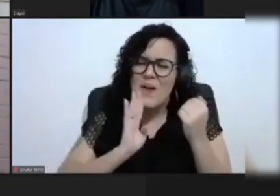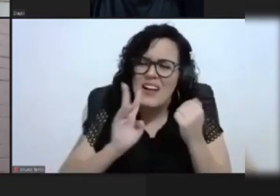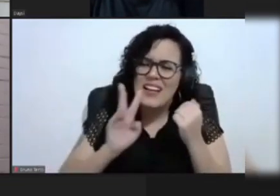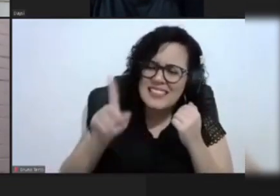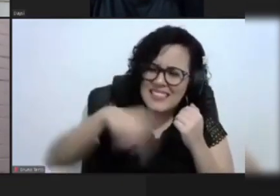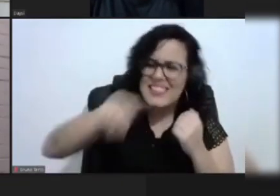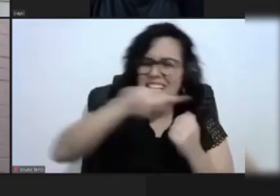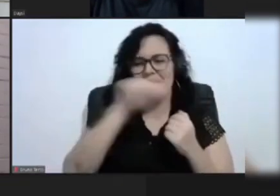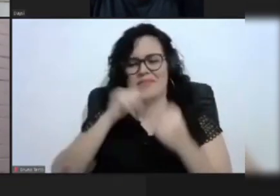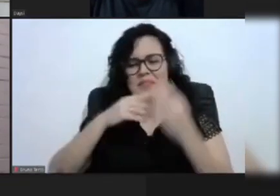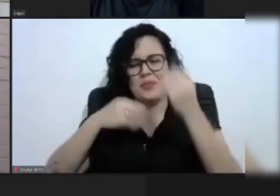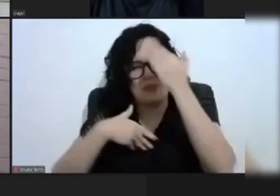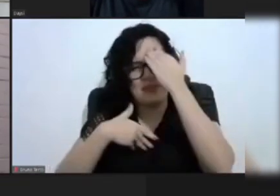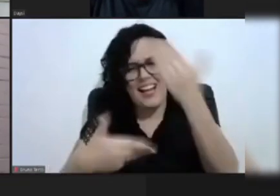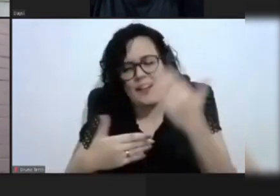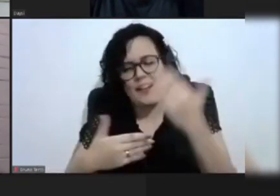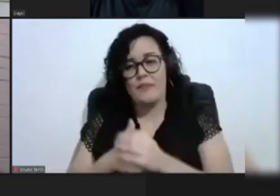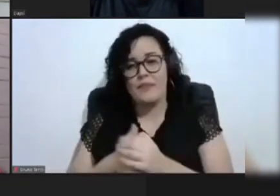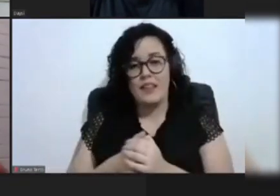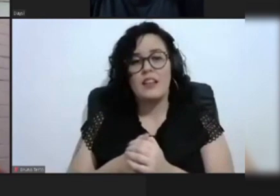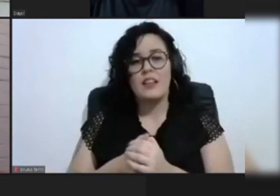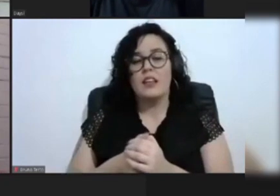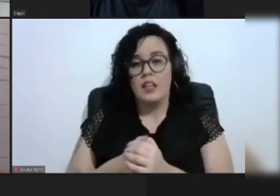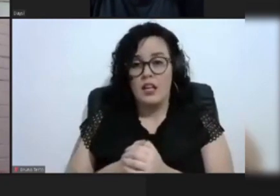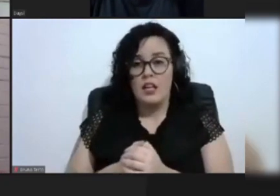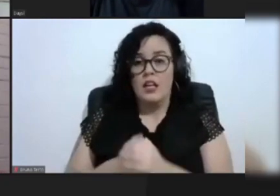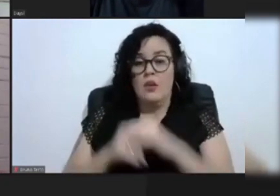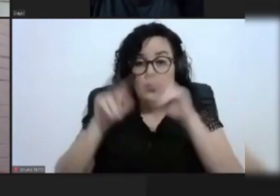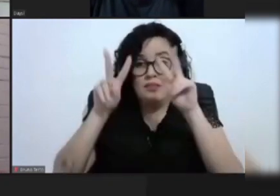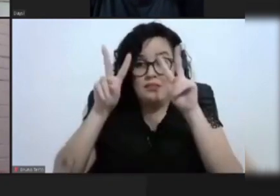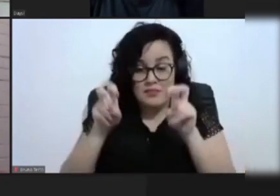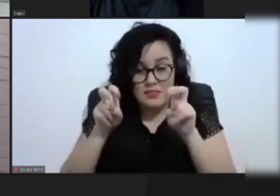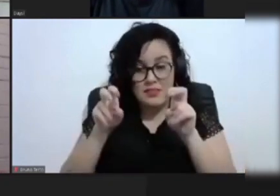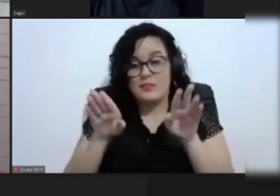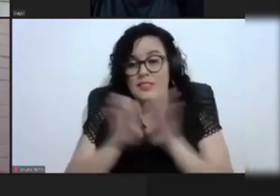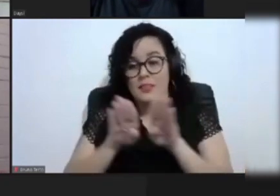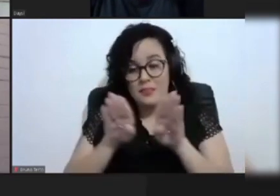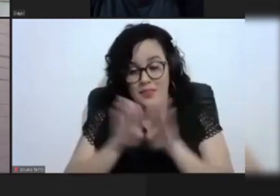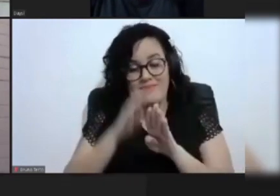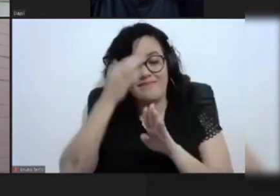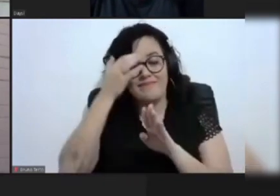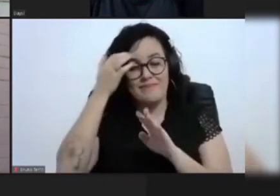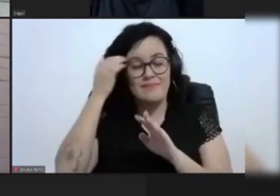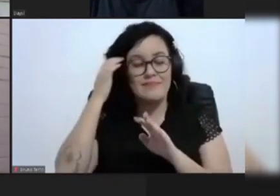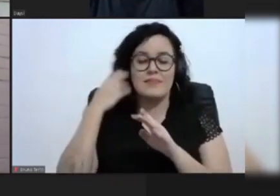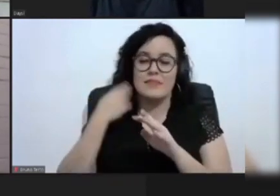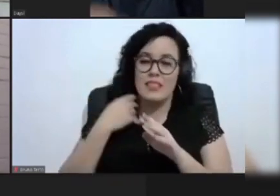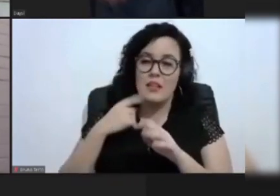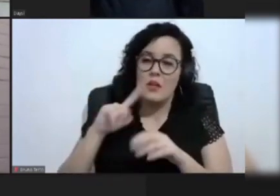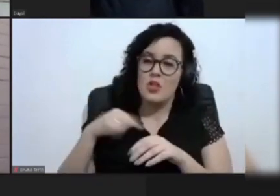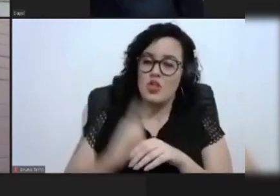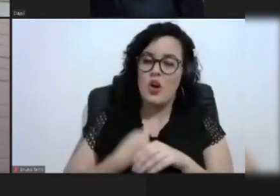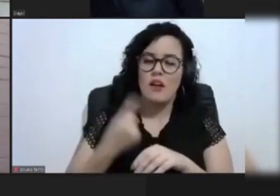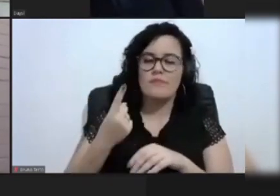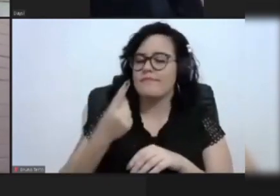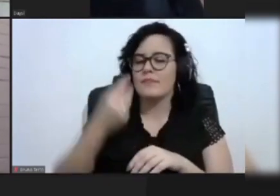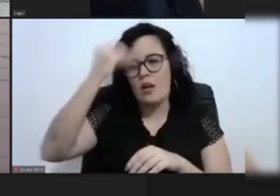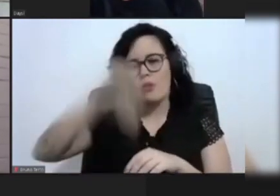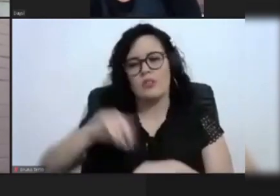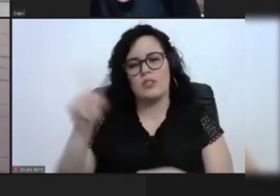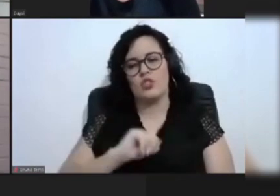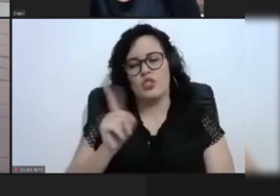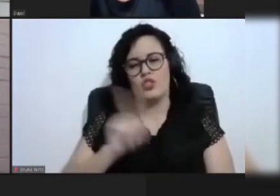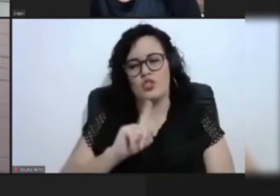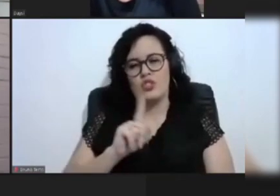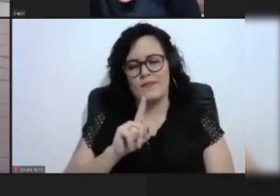já que o tema também é mercado editorial, né, que a gente não deixe de buscar